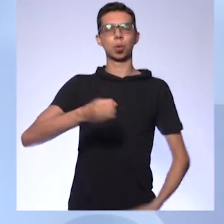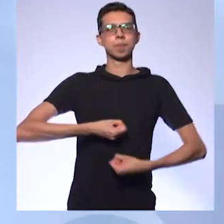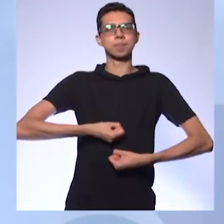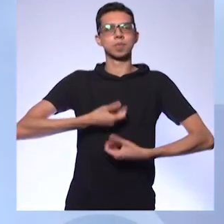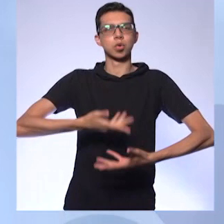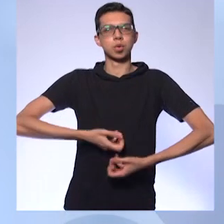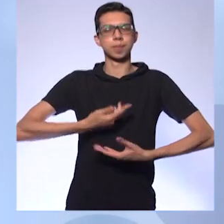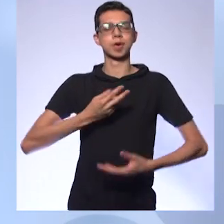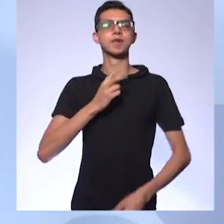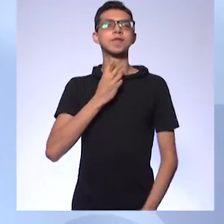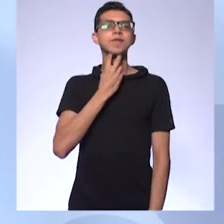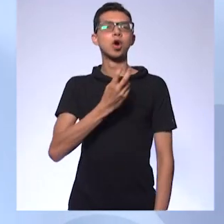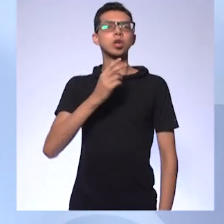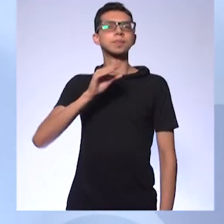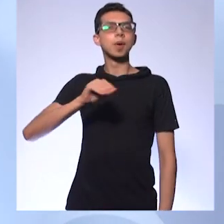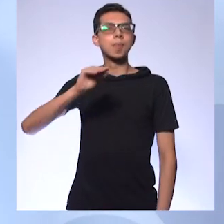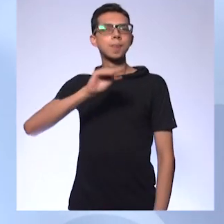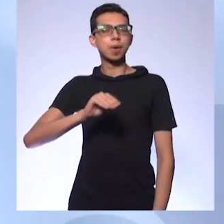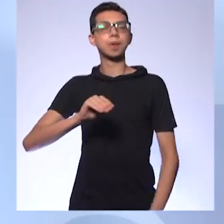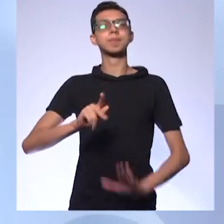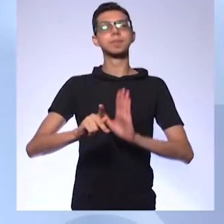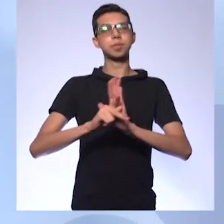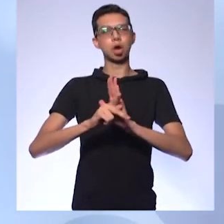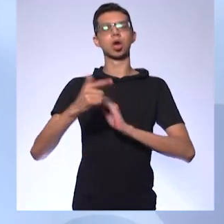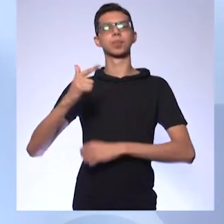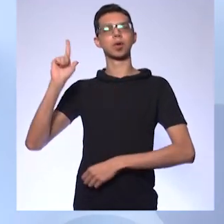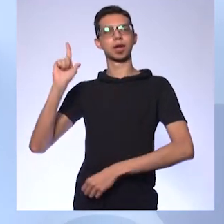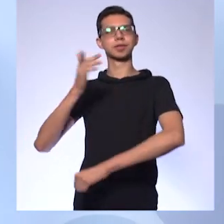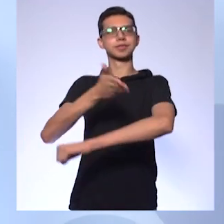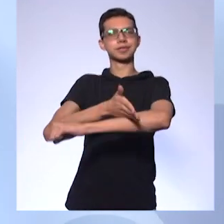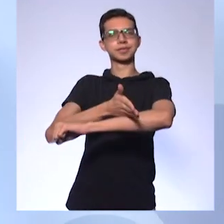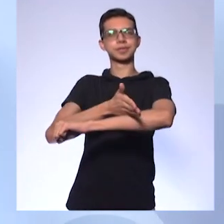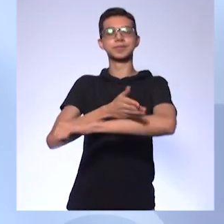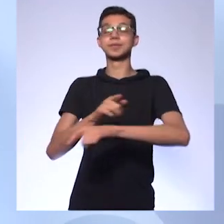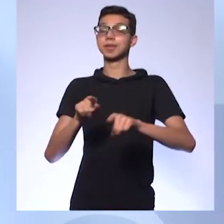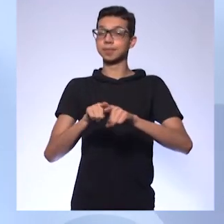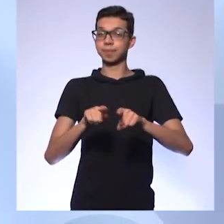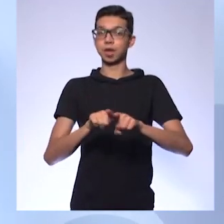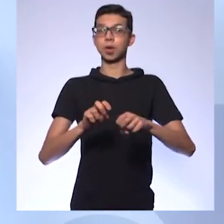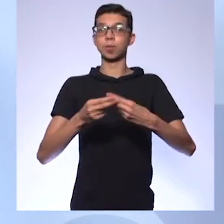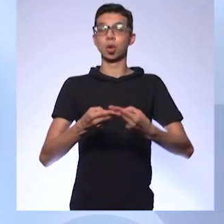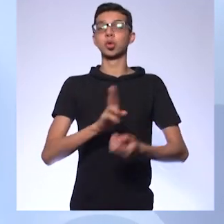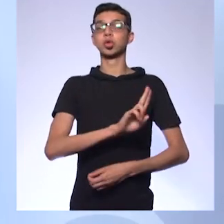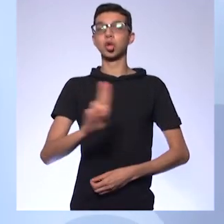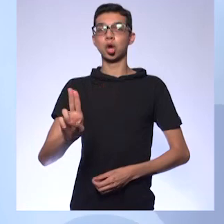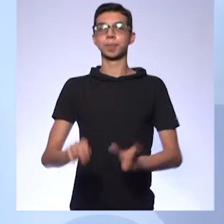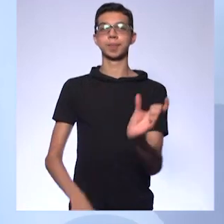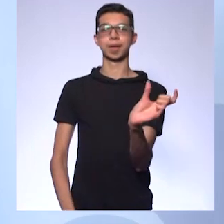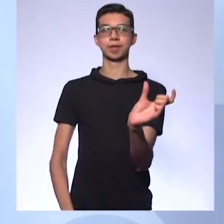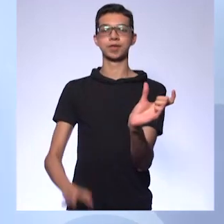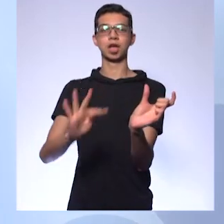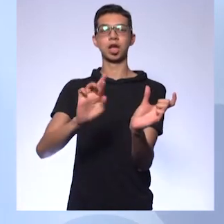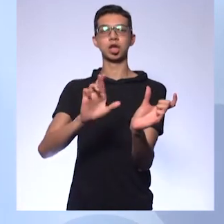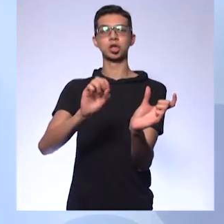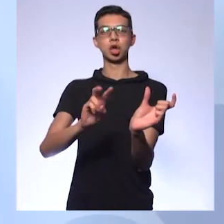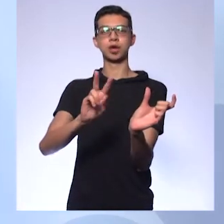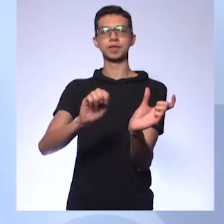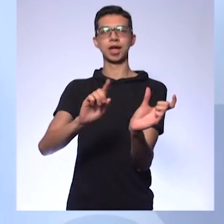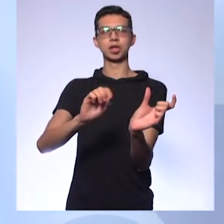tradição lá da Idade Média, do trovadorismo. Outra coisa, por isso que o nome é trovadorismo, porque